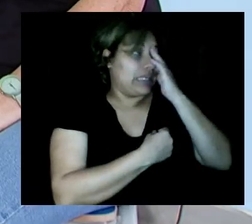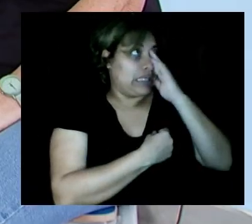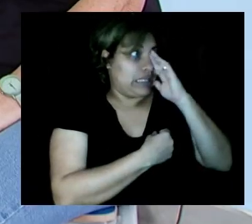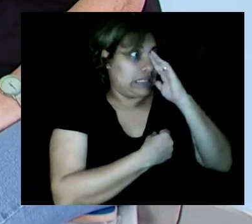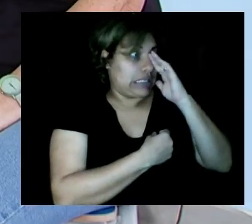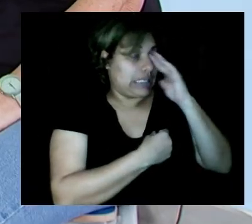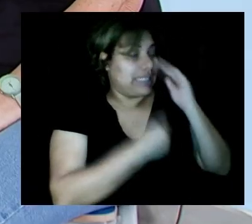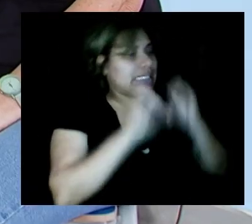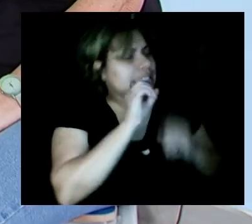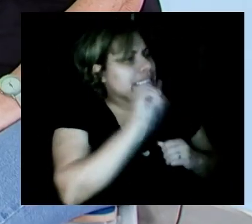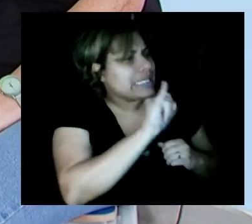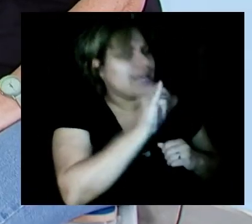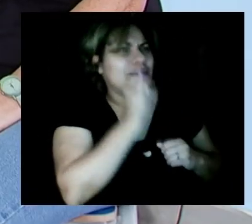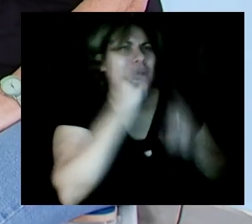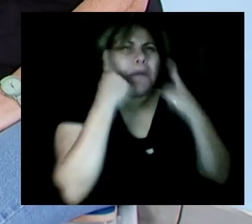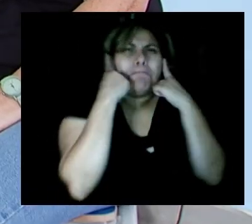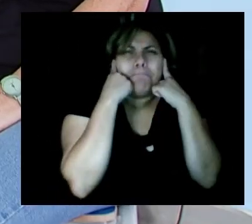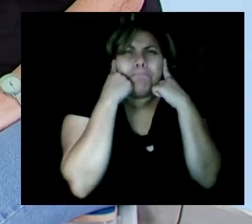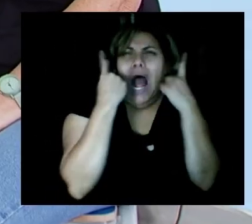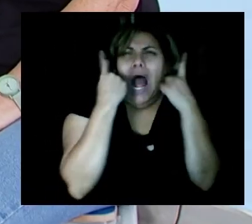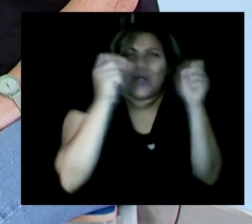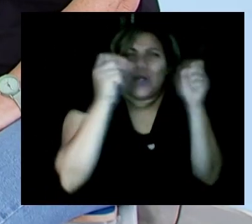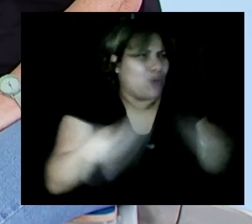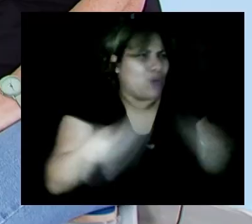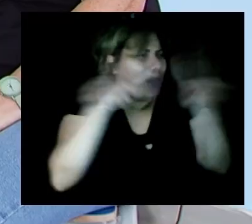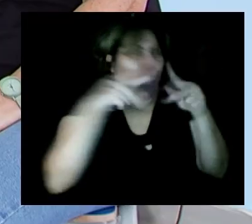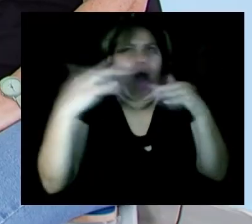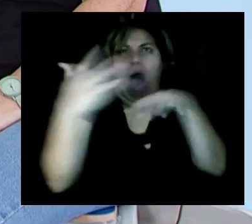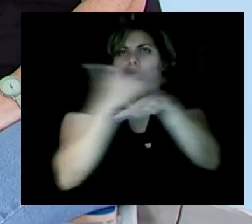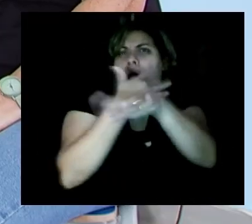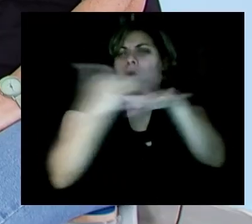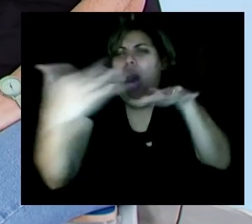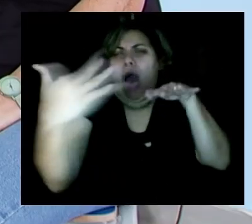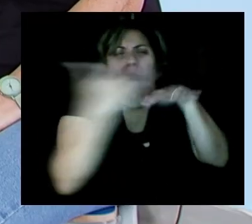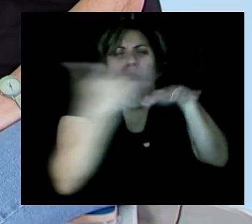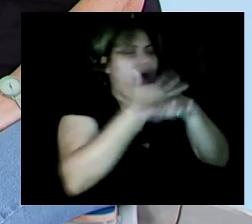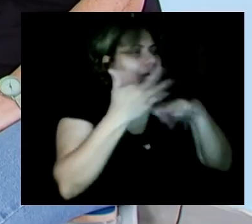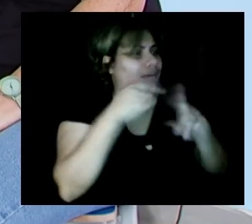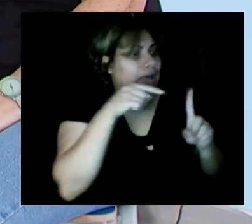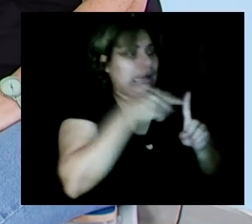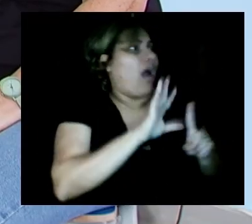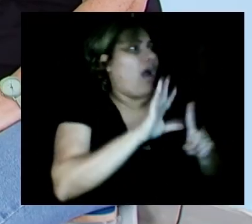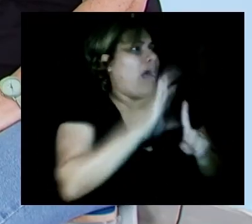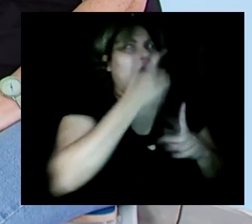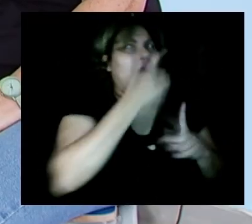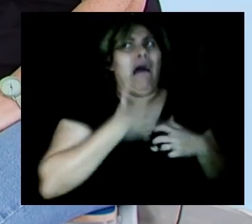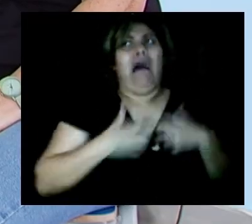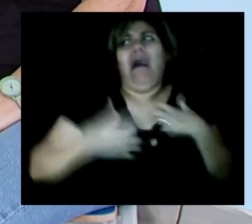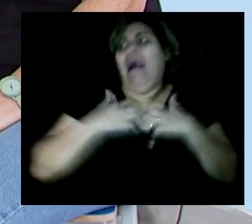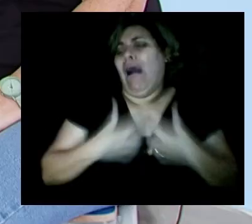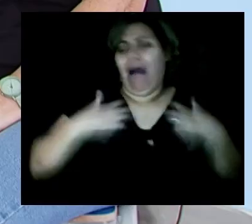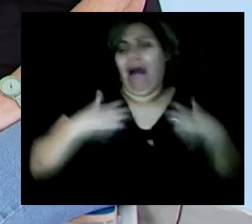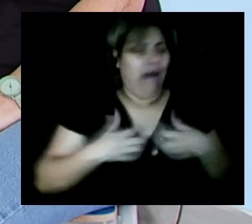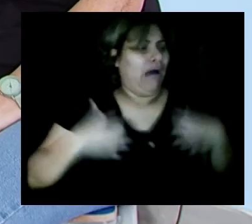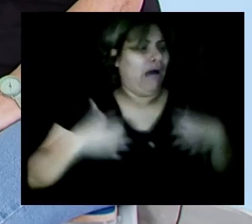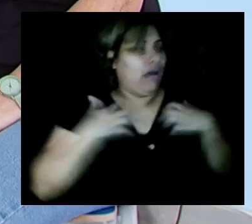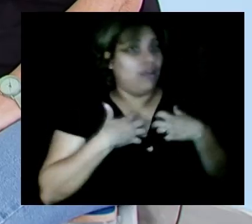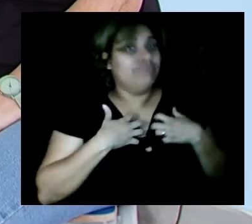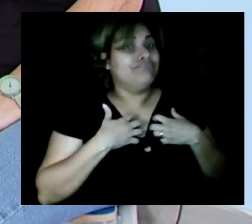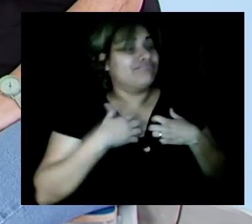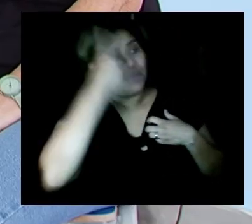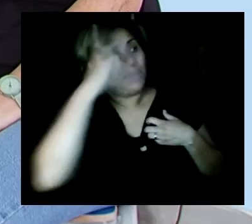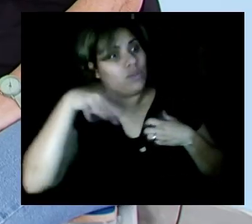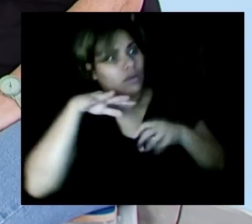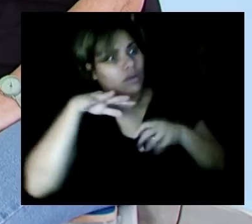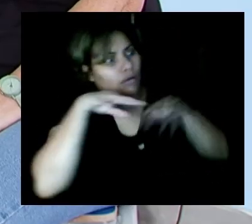muito barulho, se ele começa a ter um surto ou uma crise, as pessoas não vai achar